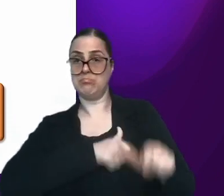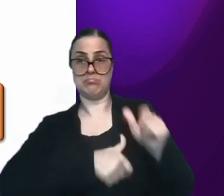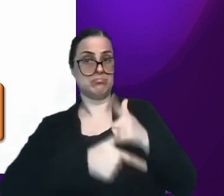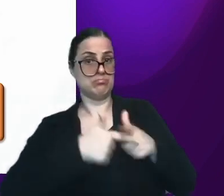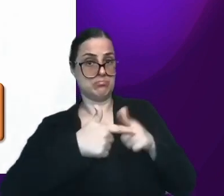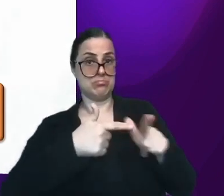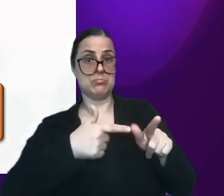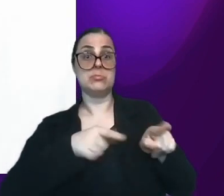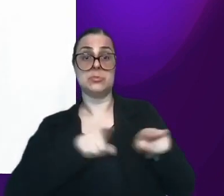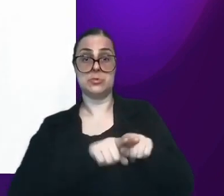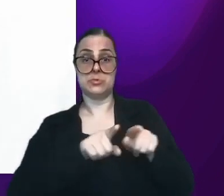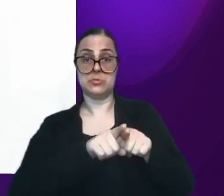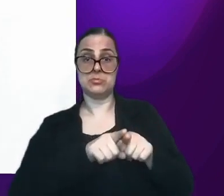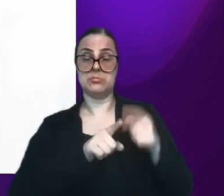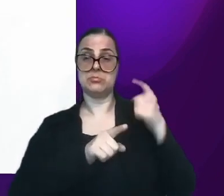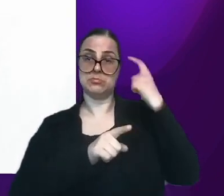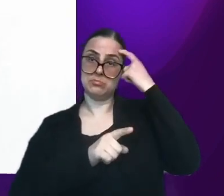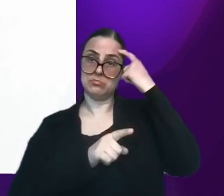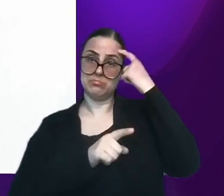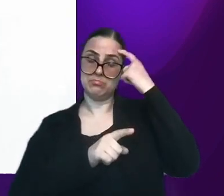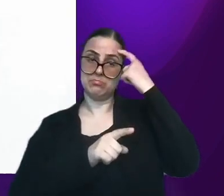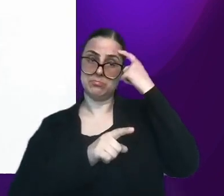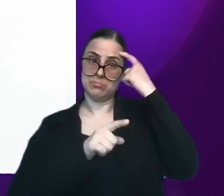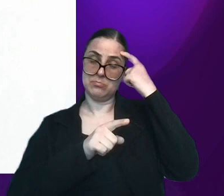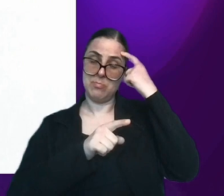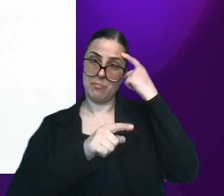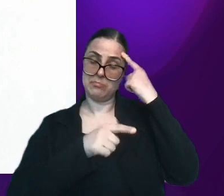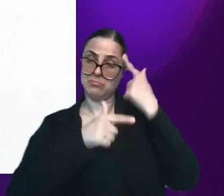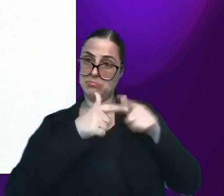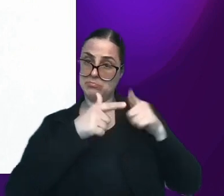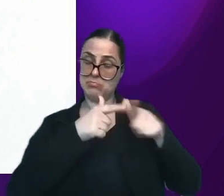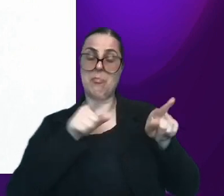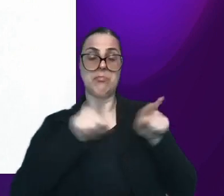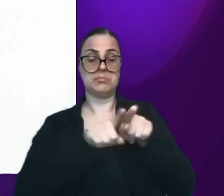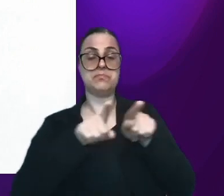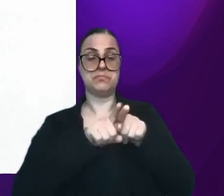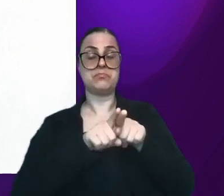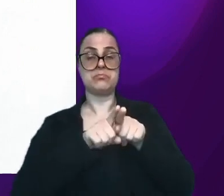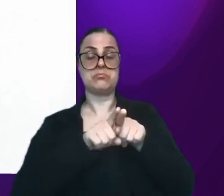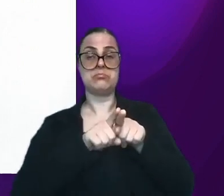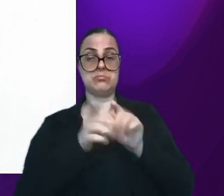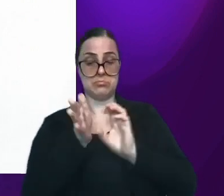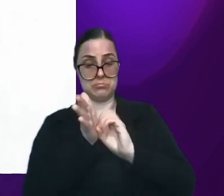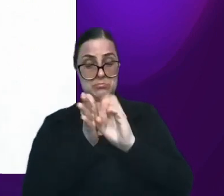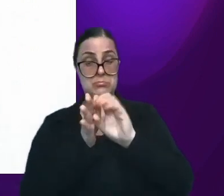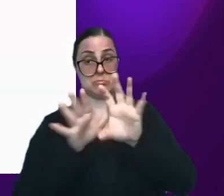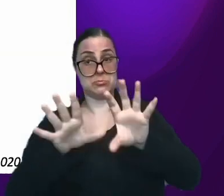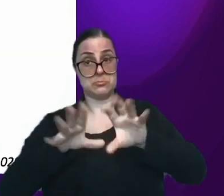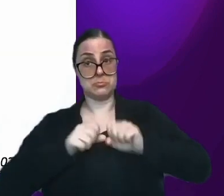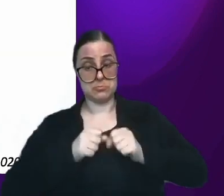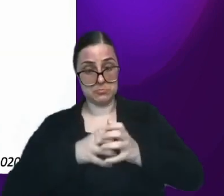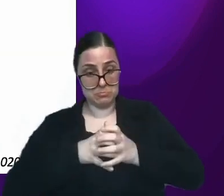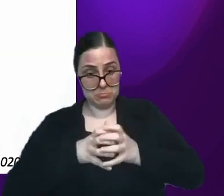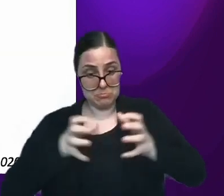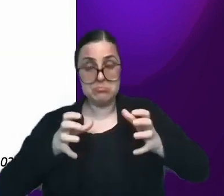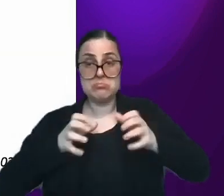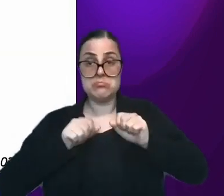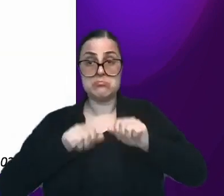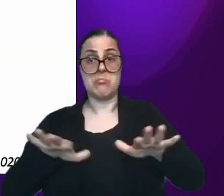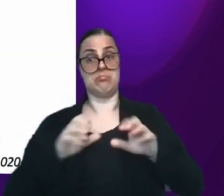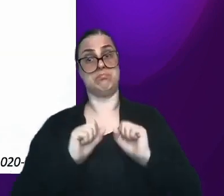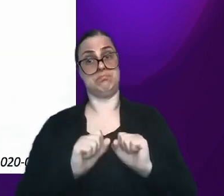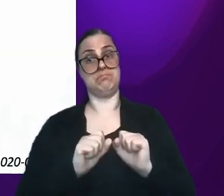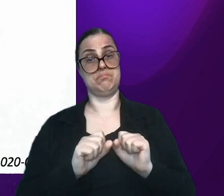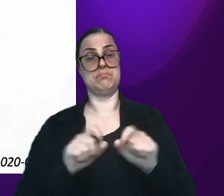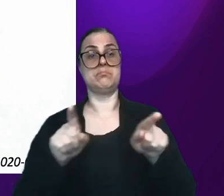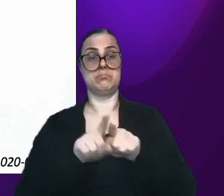inclusive translocação bacteriana. Estudos recentes, publicação aqui 2021, tem mostrado que taxas